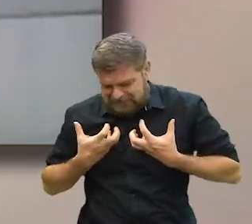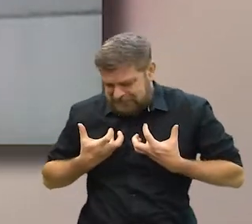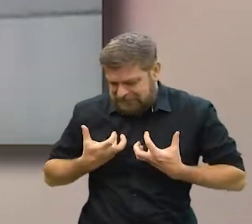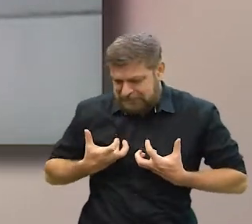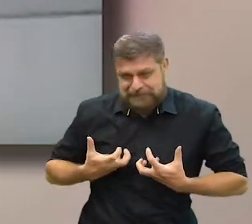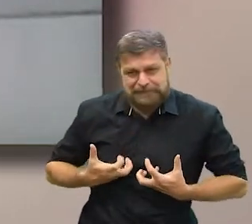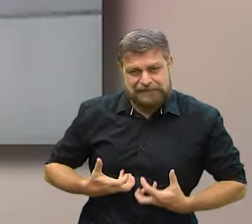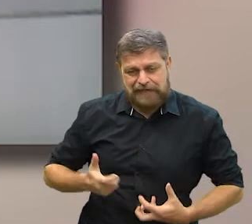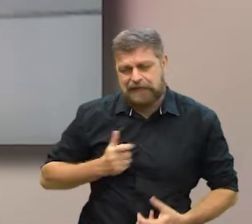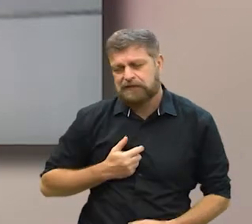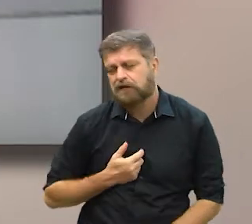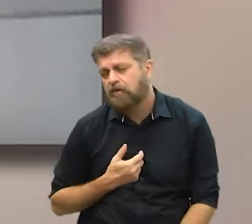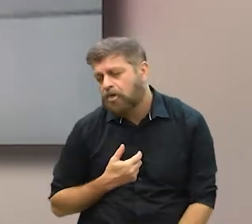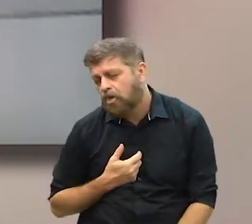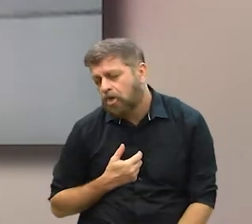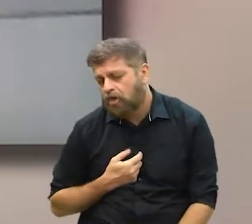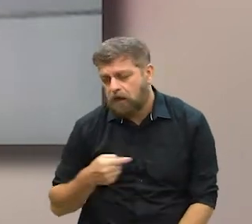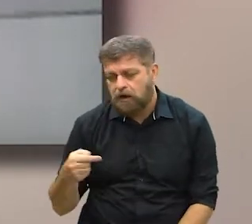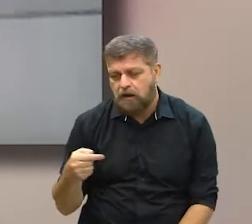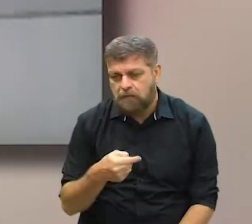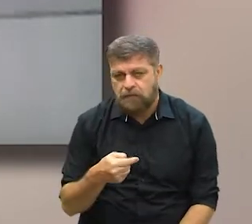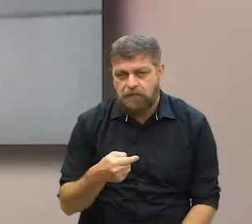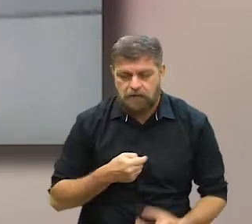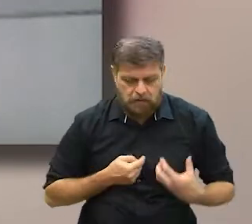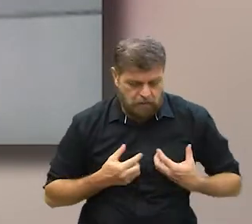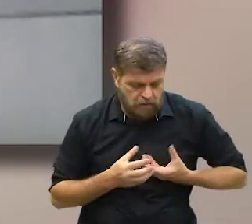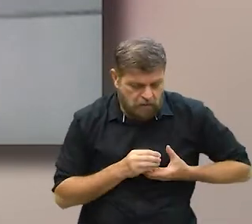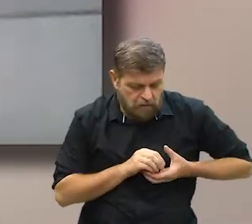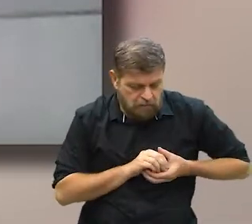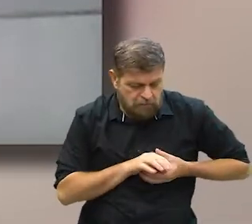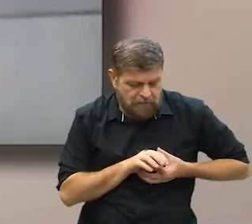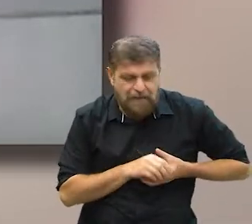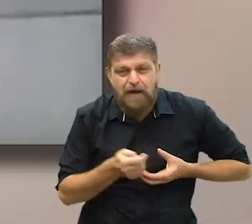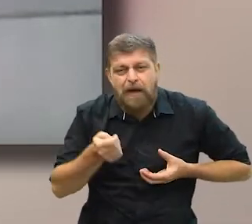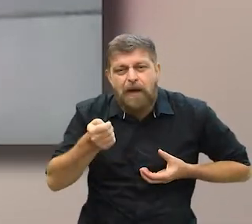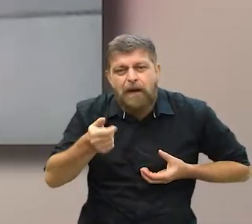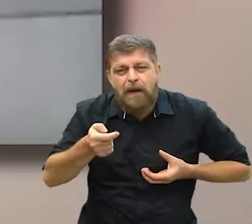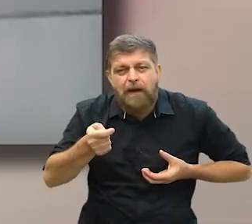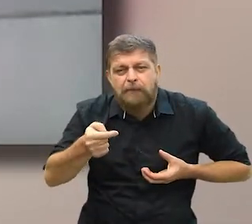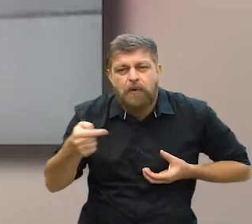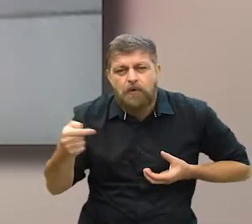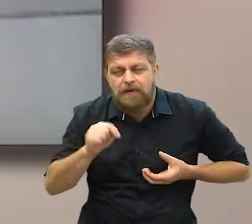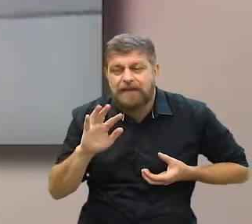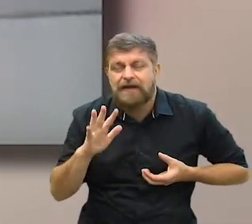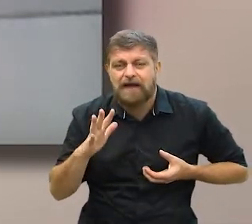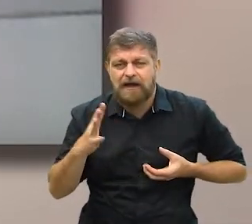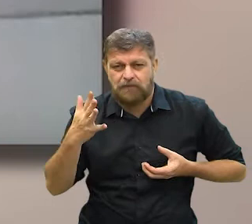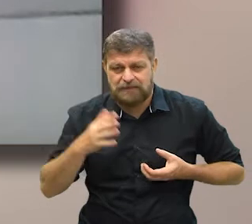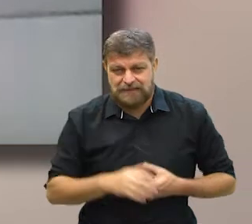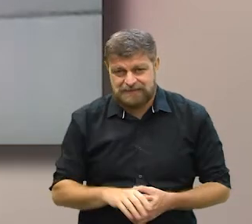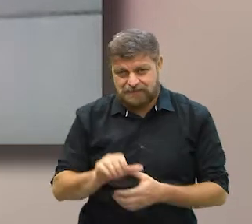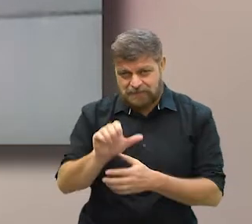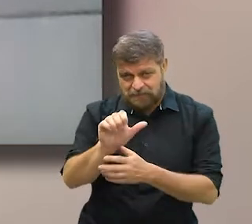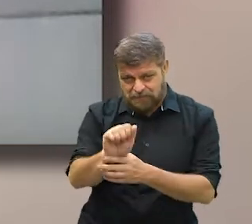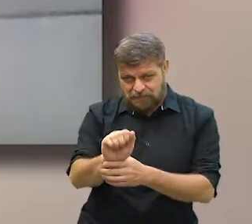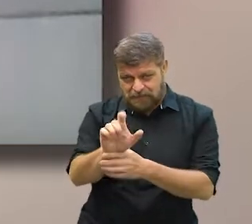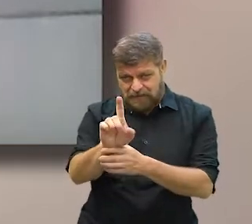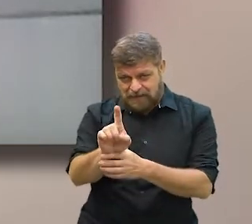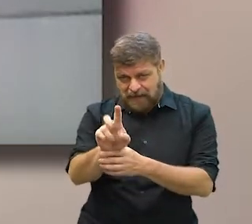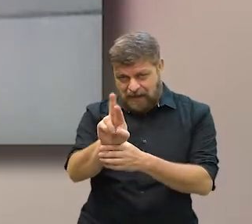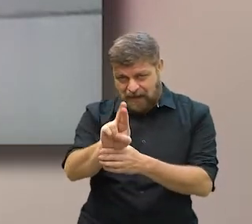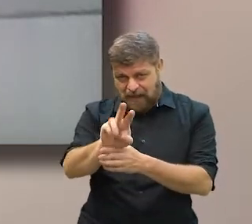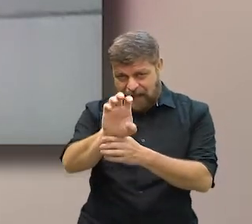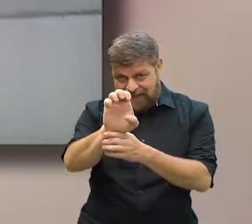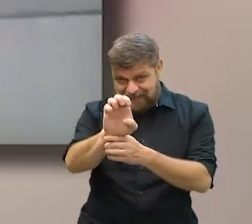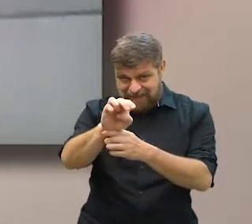dor, se a mãe estiver muito estressada, se a mãe estiver muito cansada, não é? Então vai liberar adrenalina,